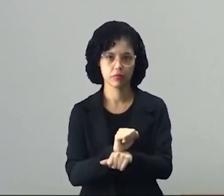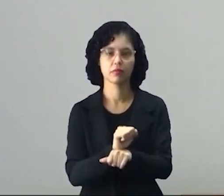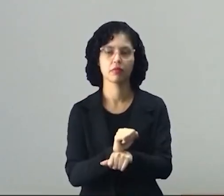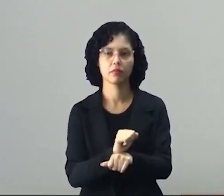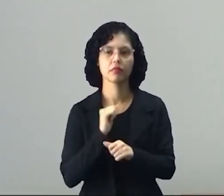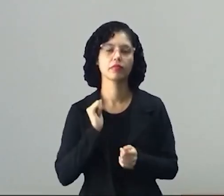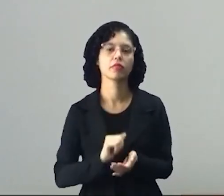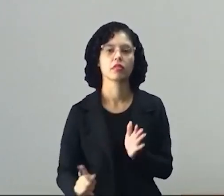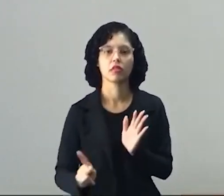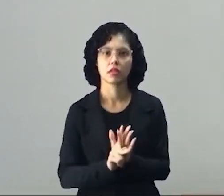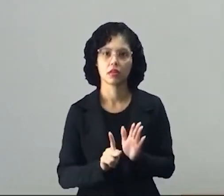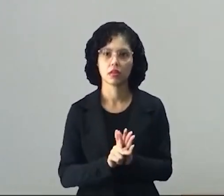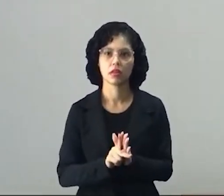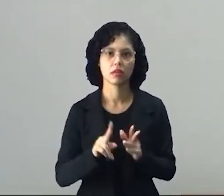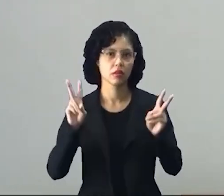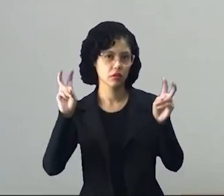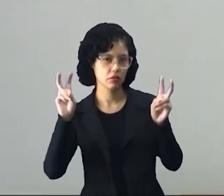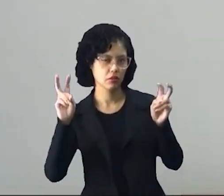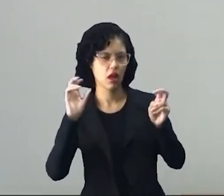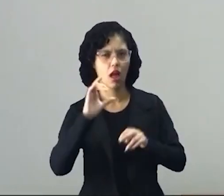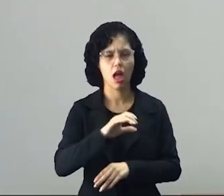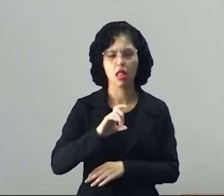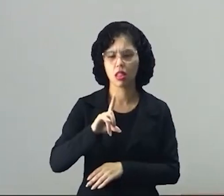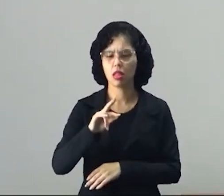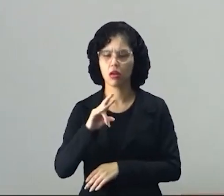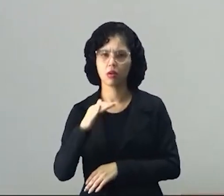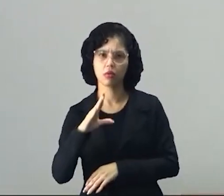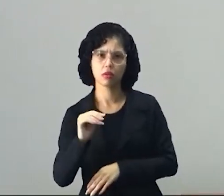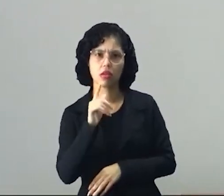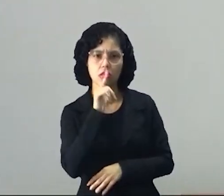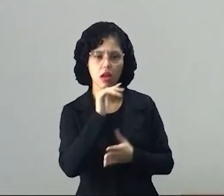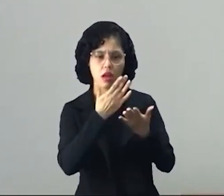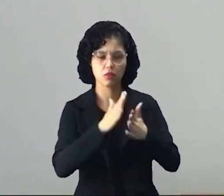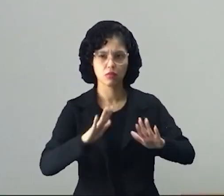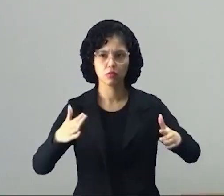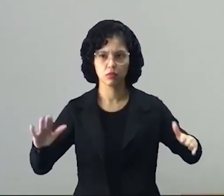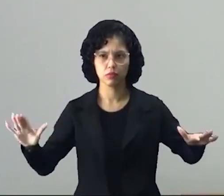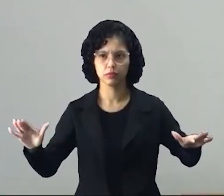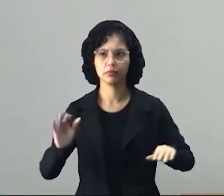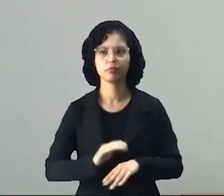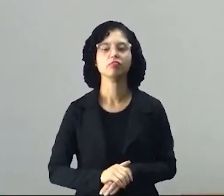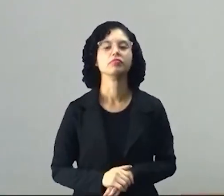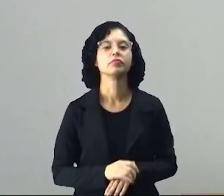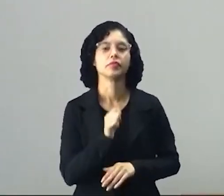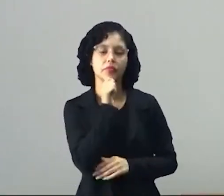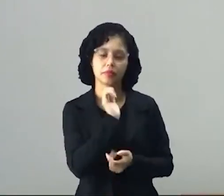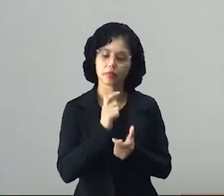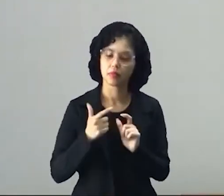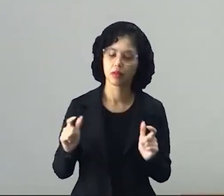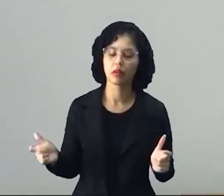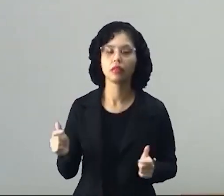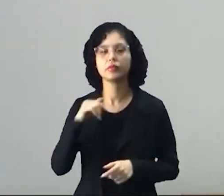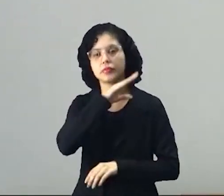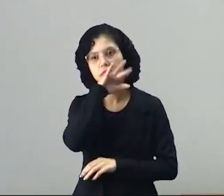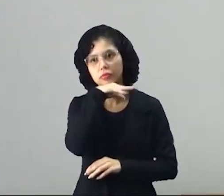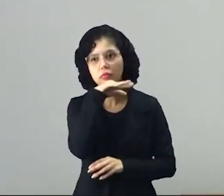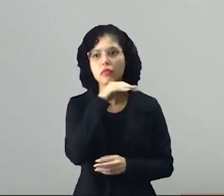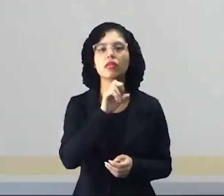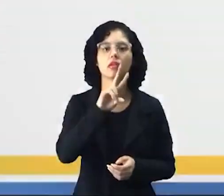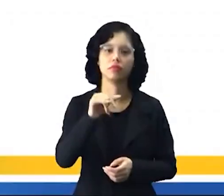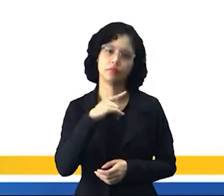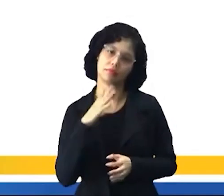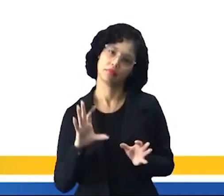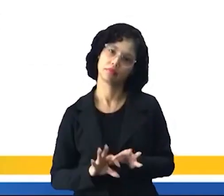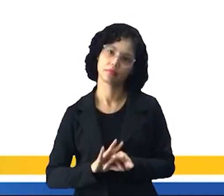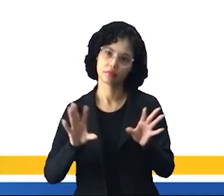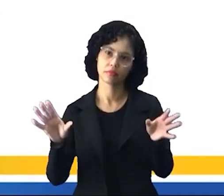Elas dependem da sua locomoção, digamos assim, por conta das correntes marítimas, ok? Mas a grande maioria dos animais vai ter